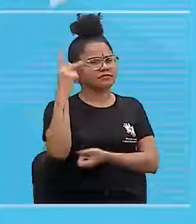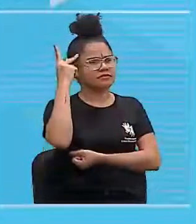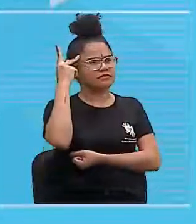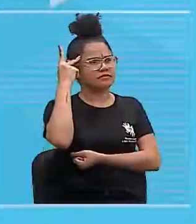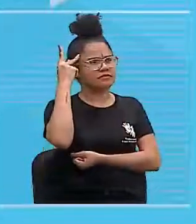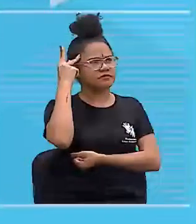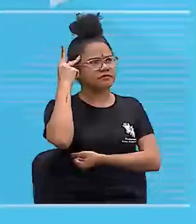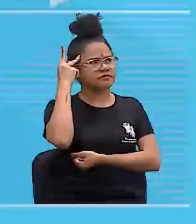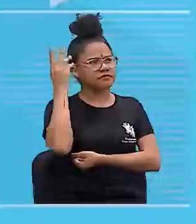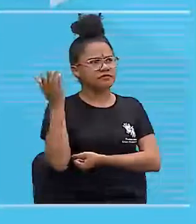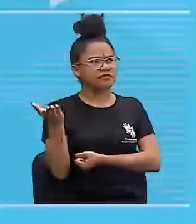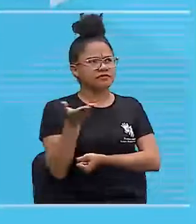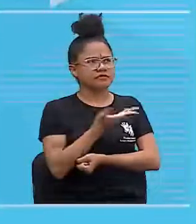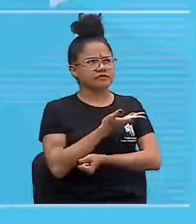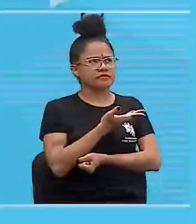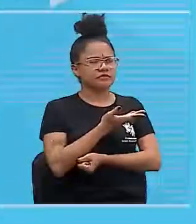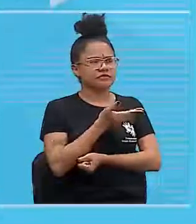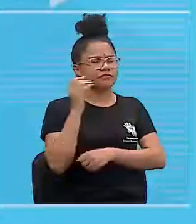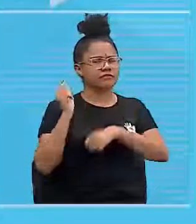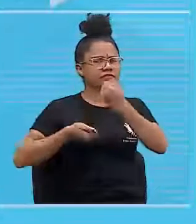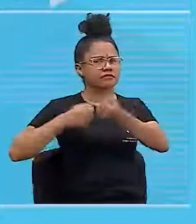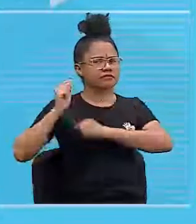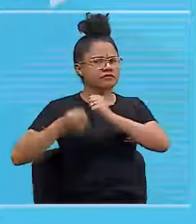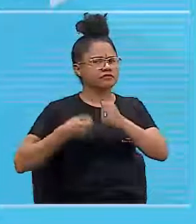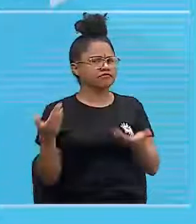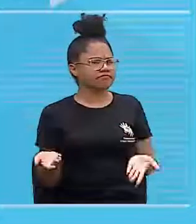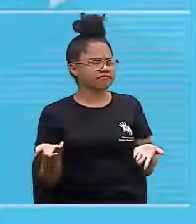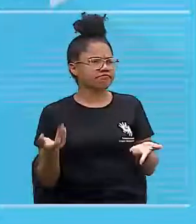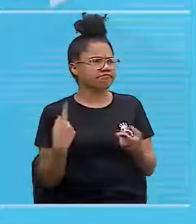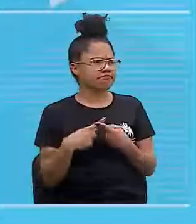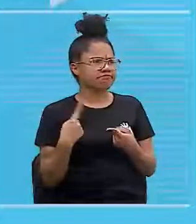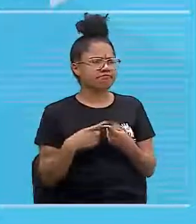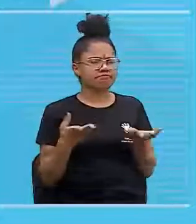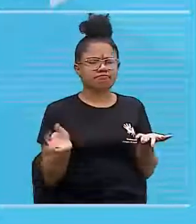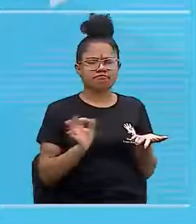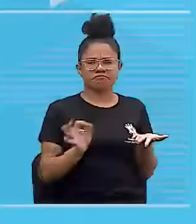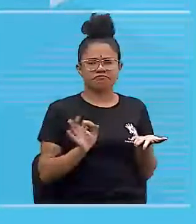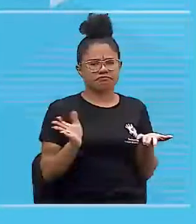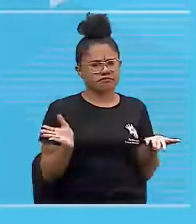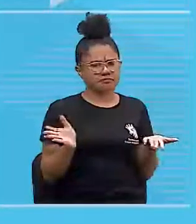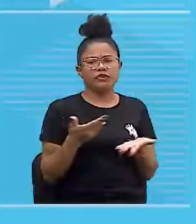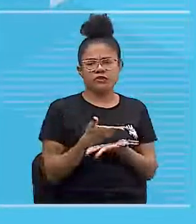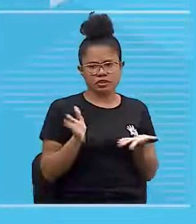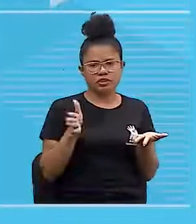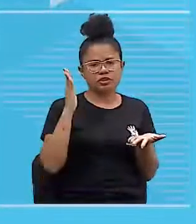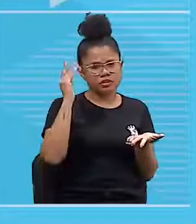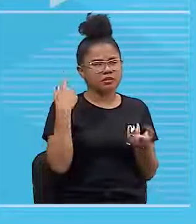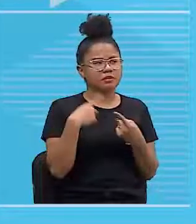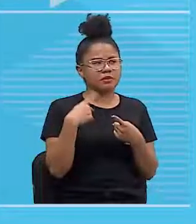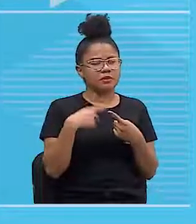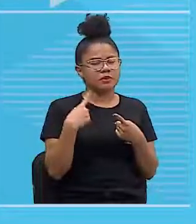é o que mais aparece quando se fala em indústria o que será hein ninguém aqui é menino do buchão